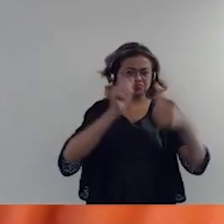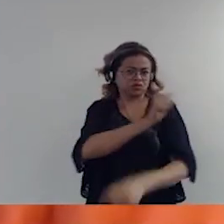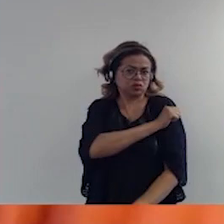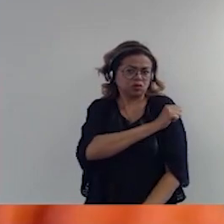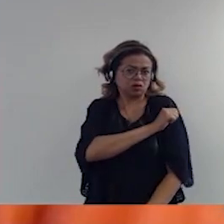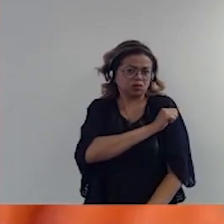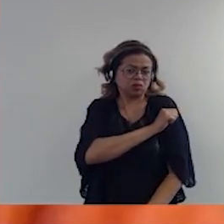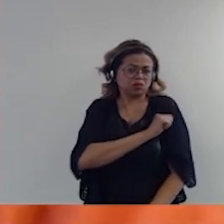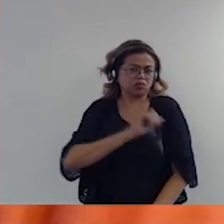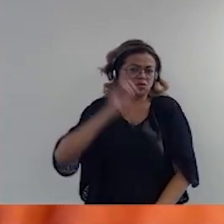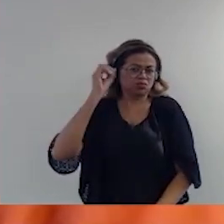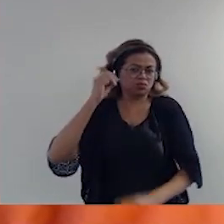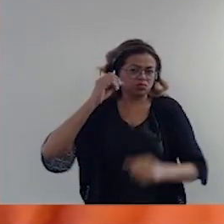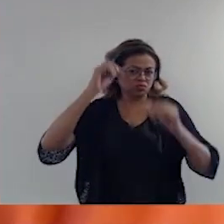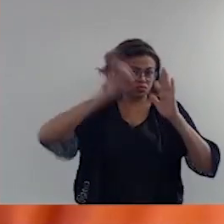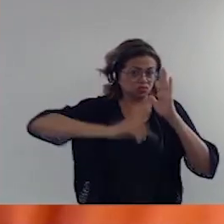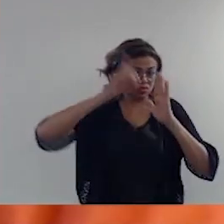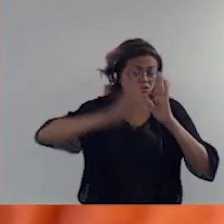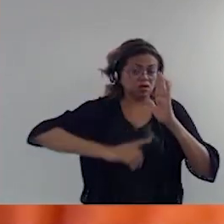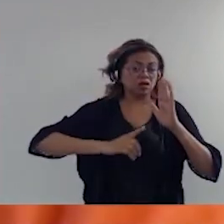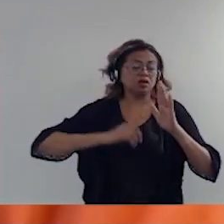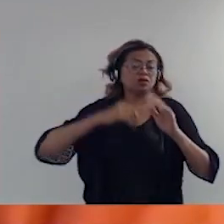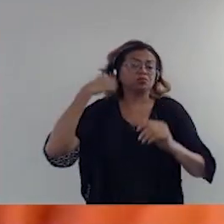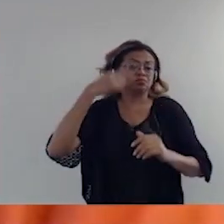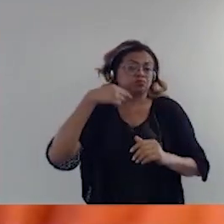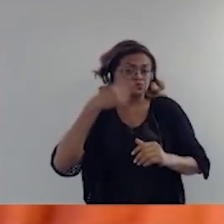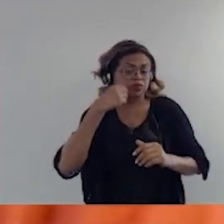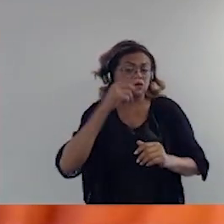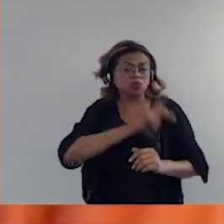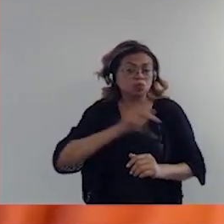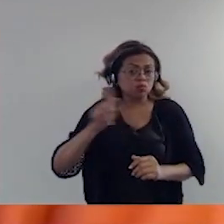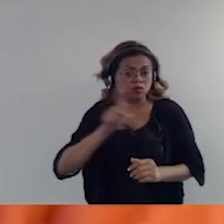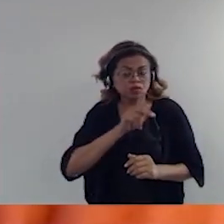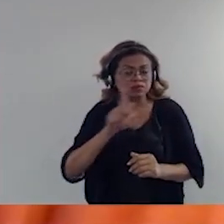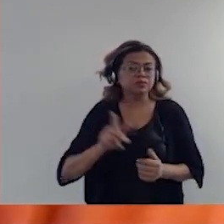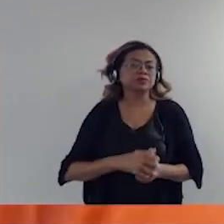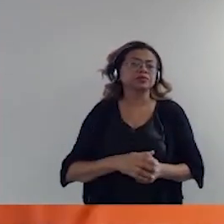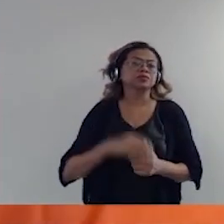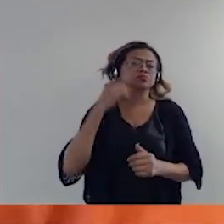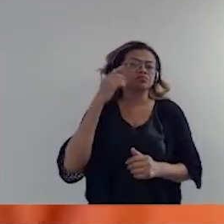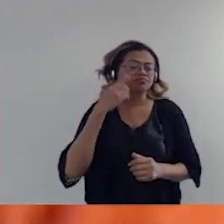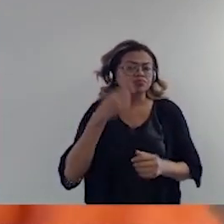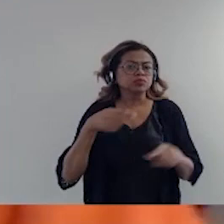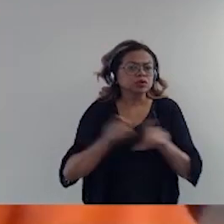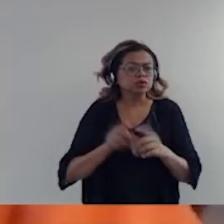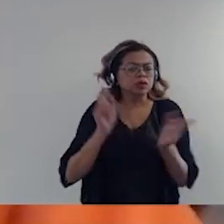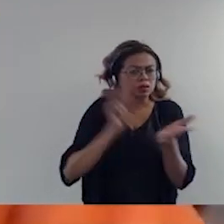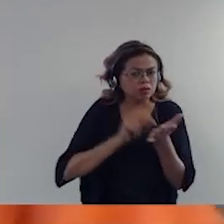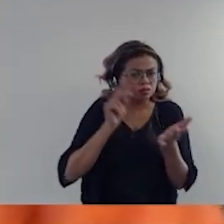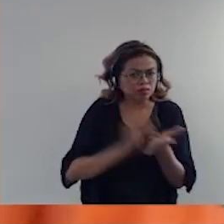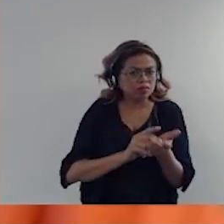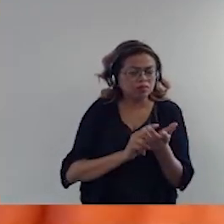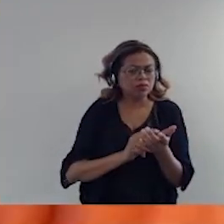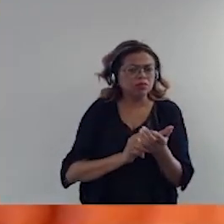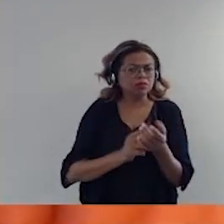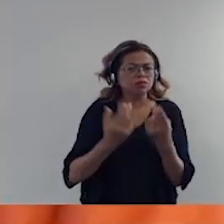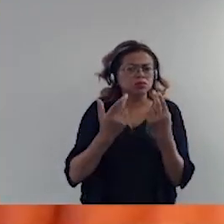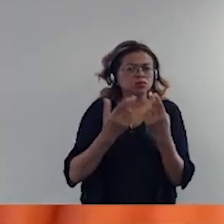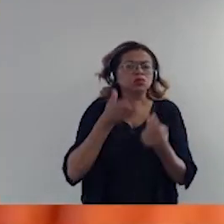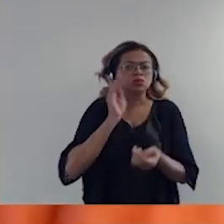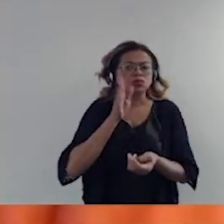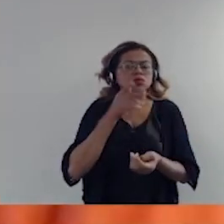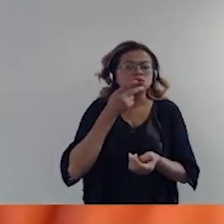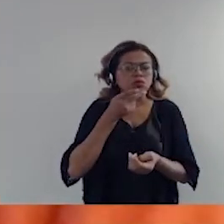de direito, aos professores, aos advogados e advogadas. Na verdade, e como